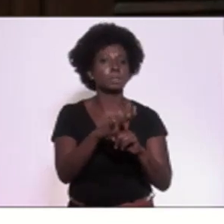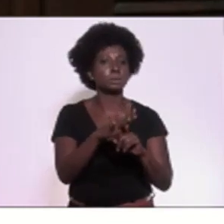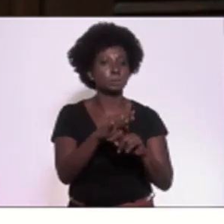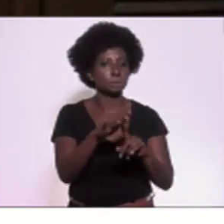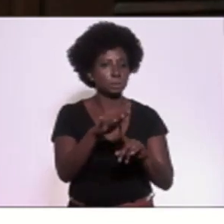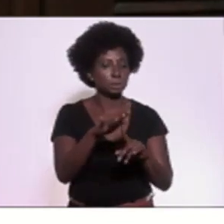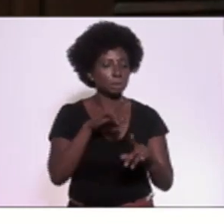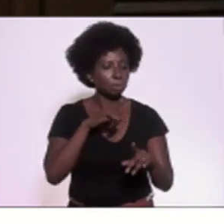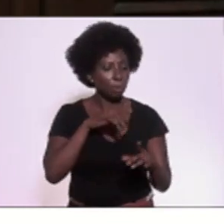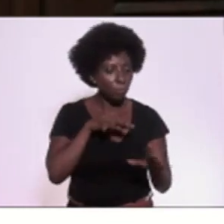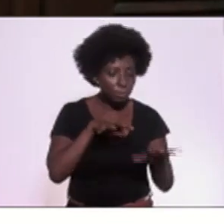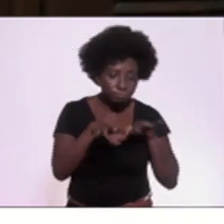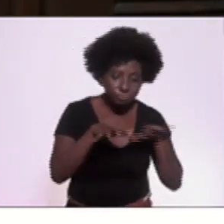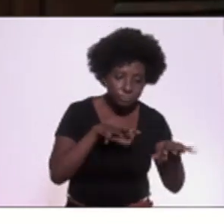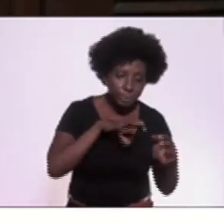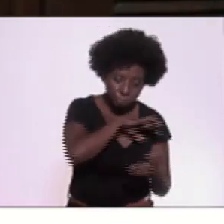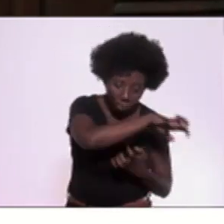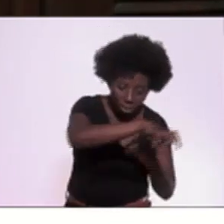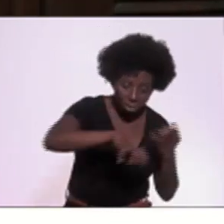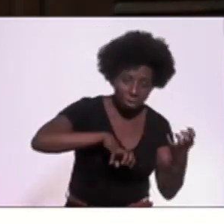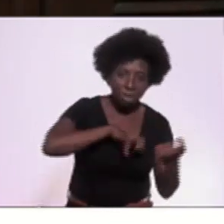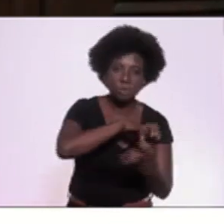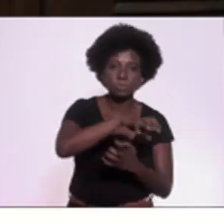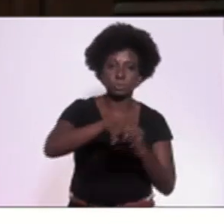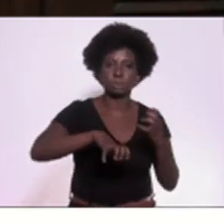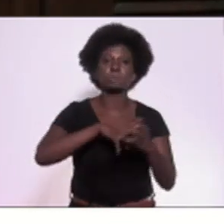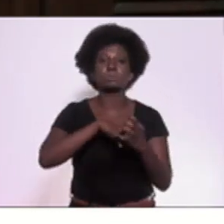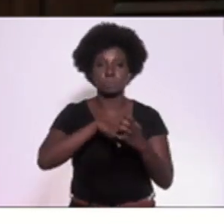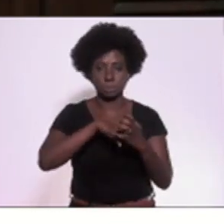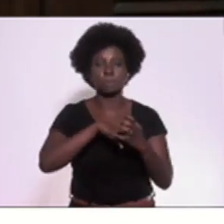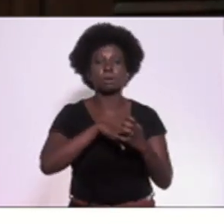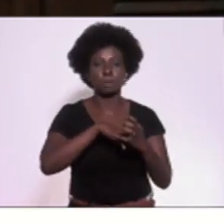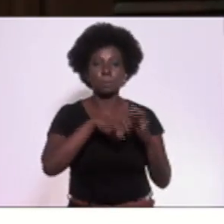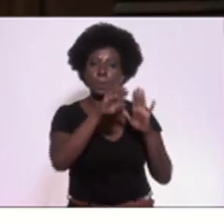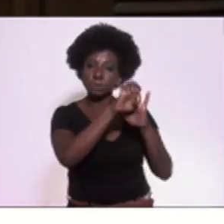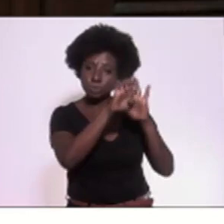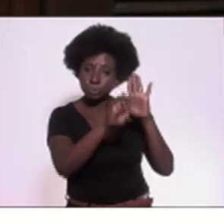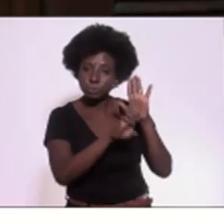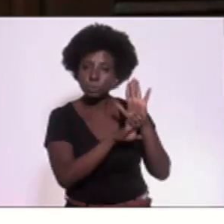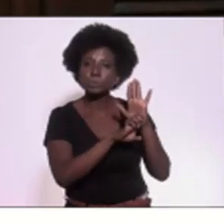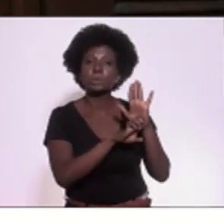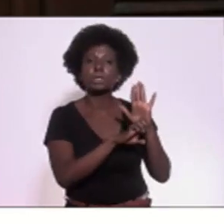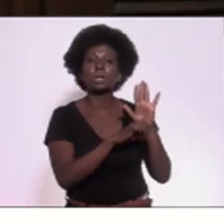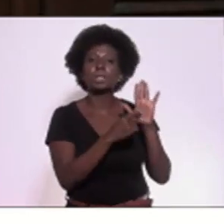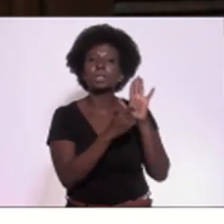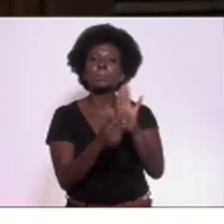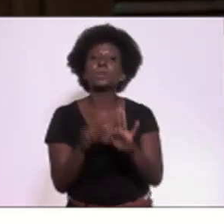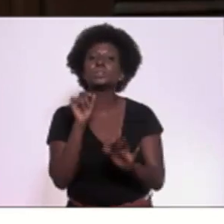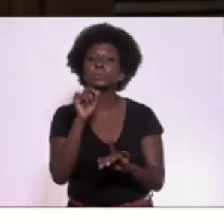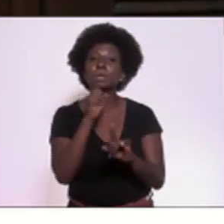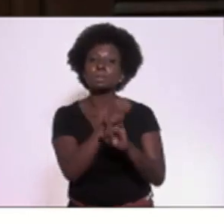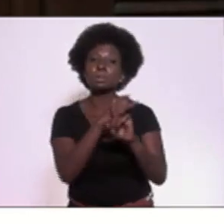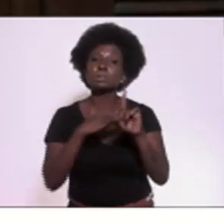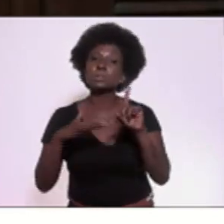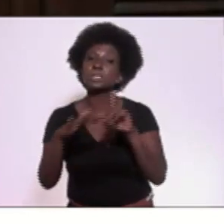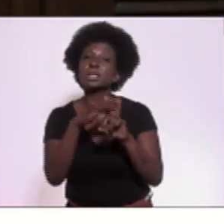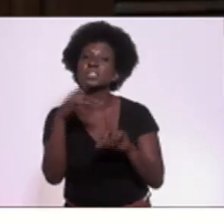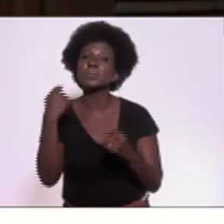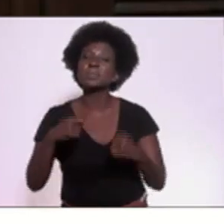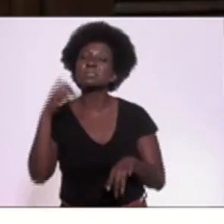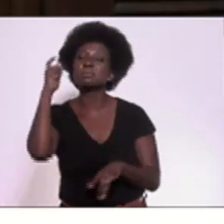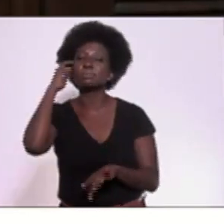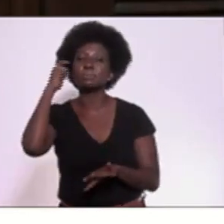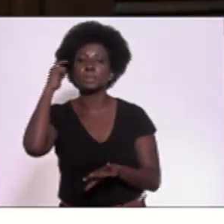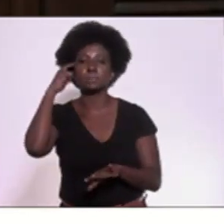estrutura. E, de fato, essa estrutura ela vai numa espiral que faz com que a sociedade ela se repense. E é isso que nós